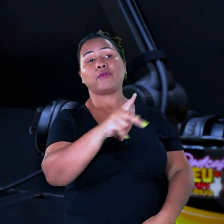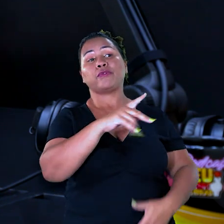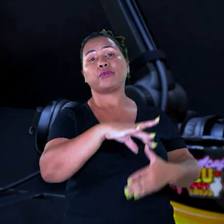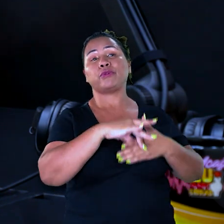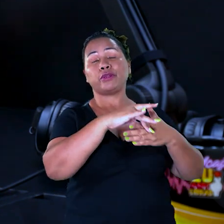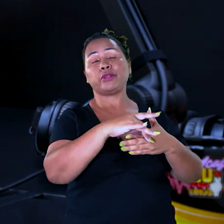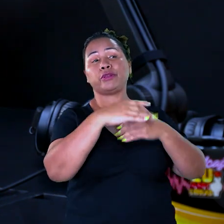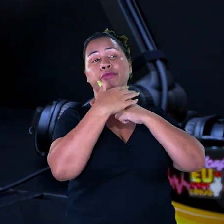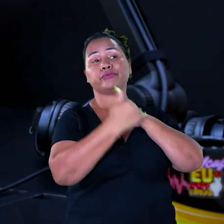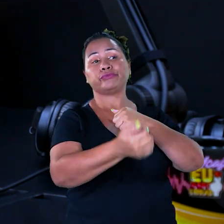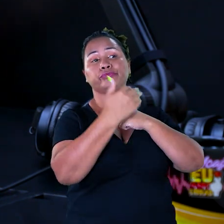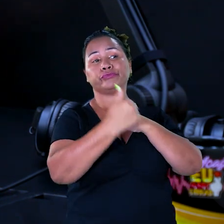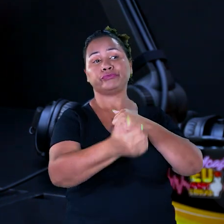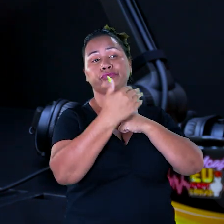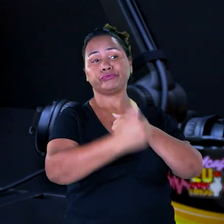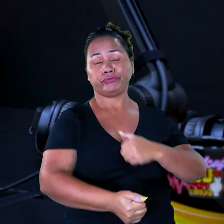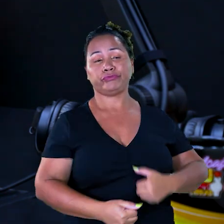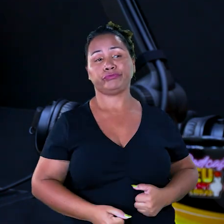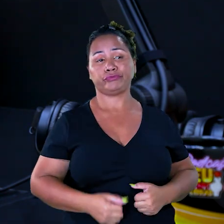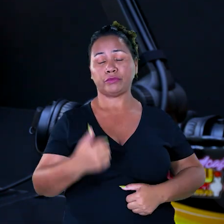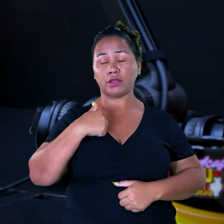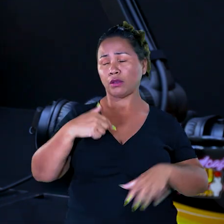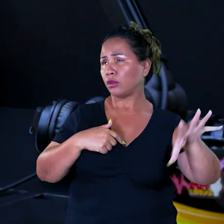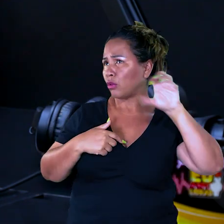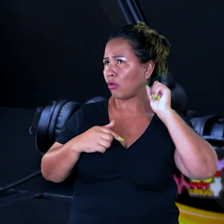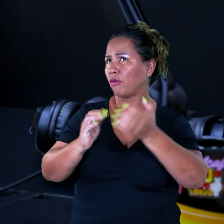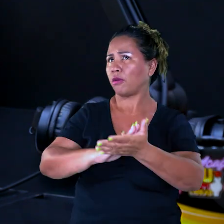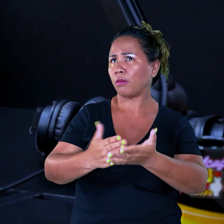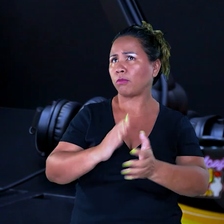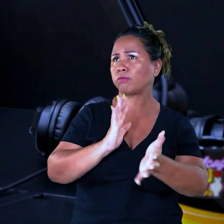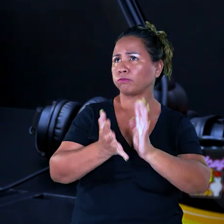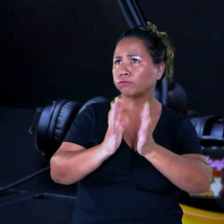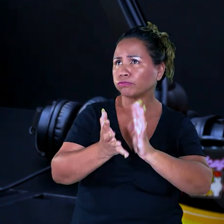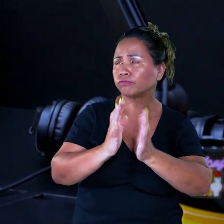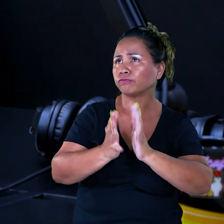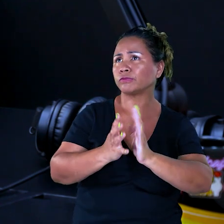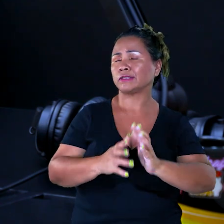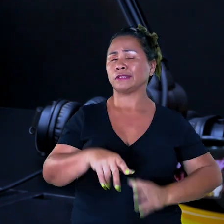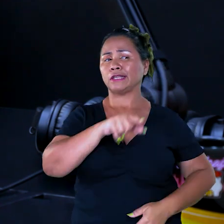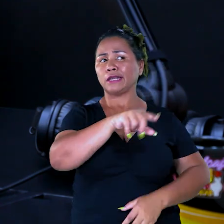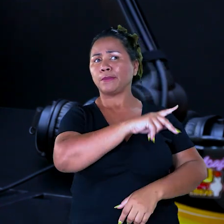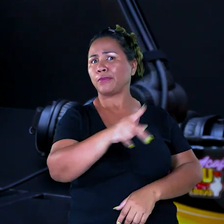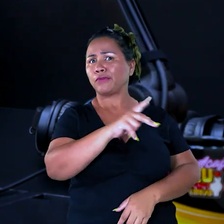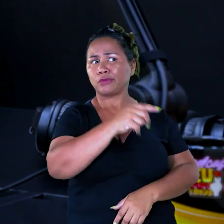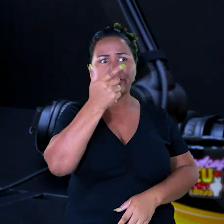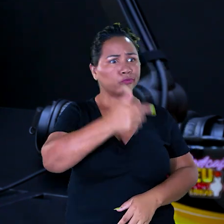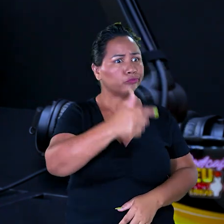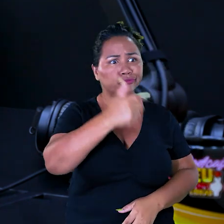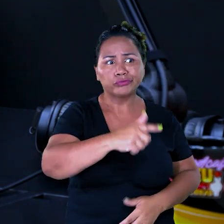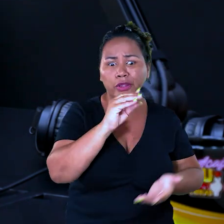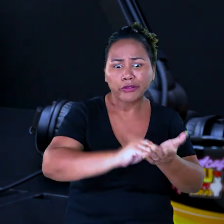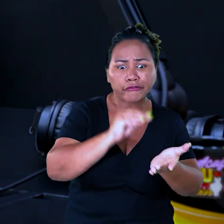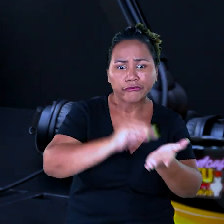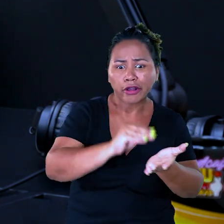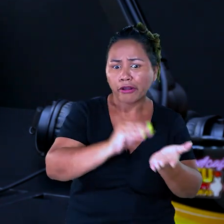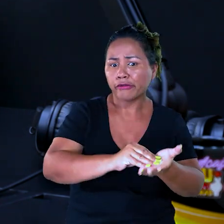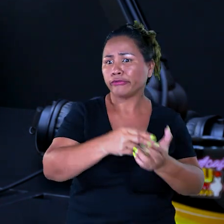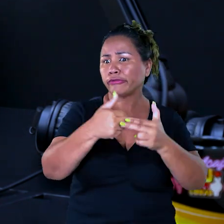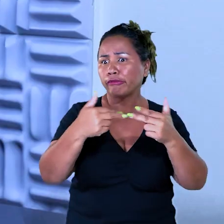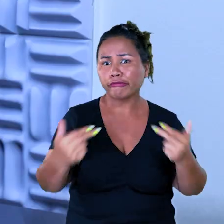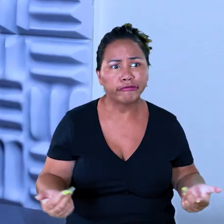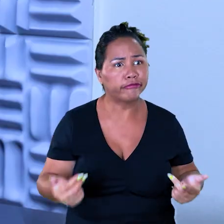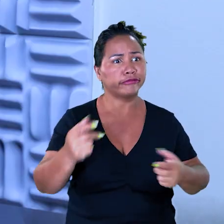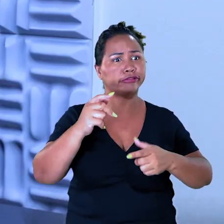em sala e a gente está ali interpretando ali para o aluno e às vezes ele não tem aquele material próprio para passar para ele. Então, a gente acaba